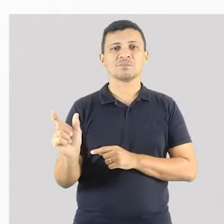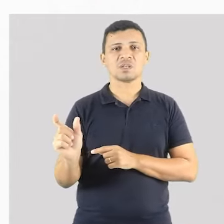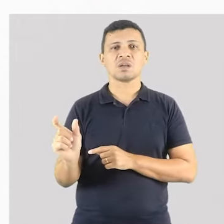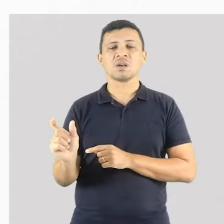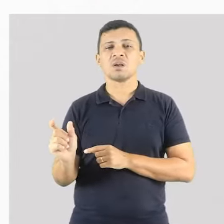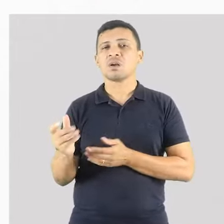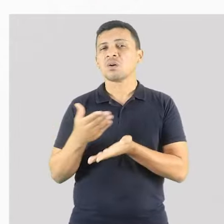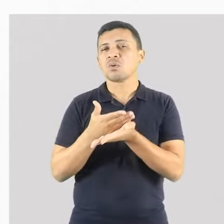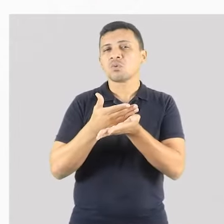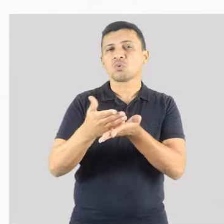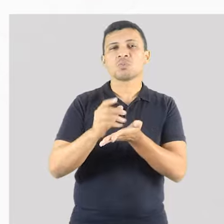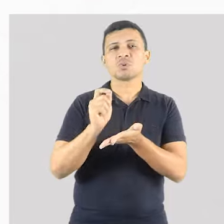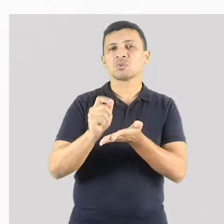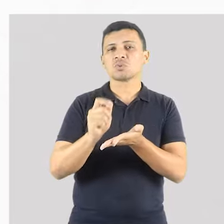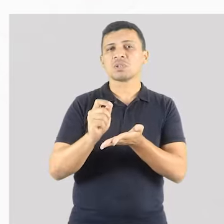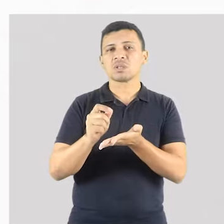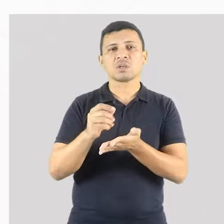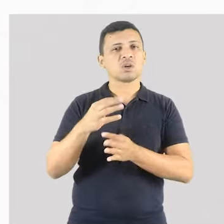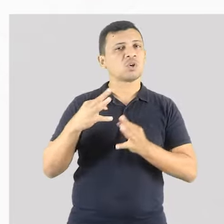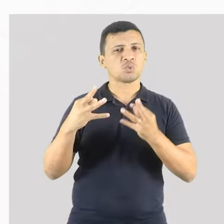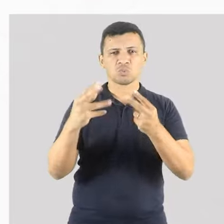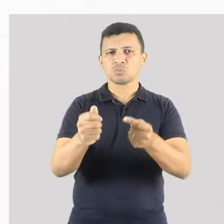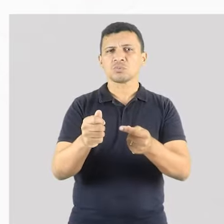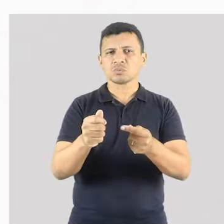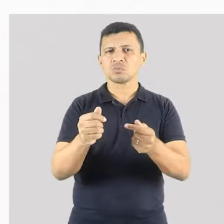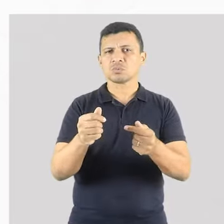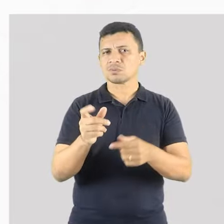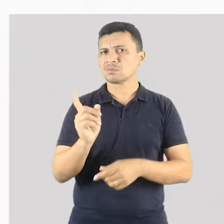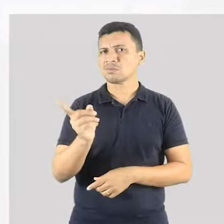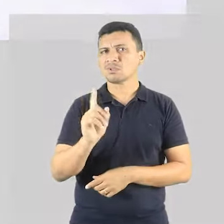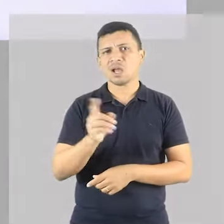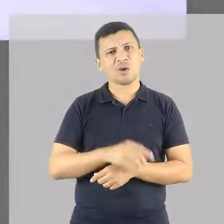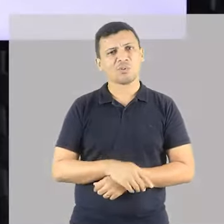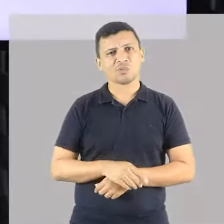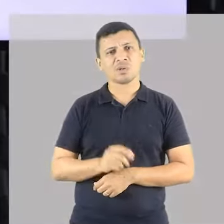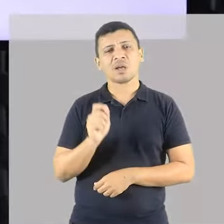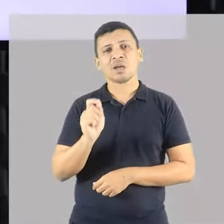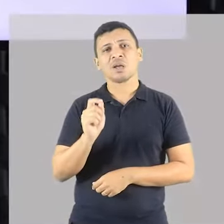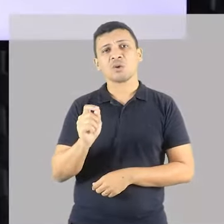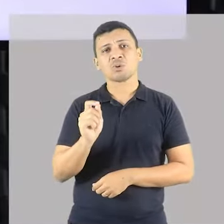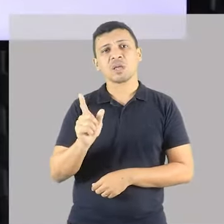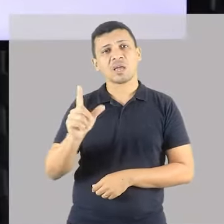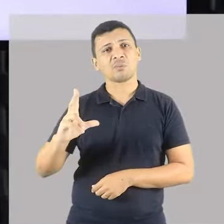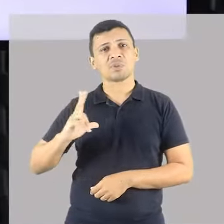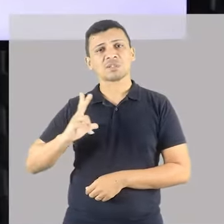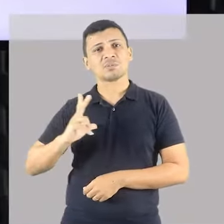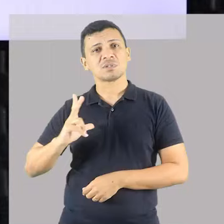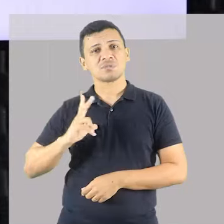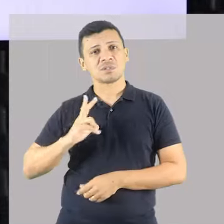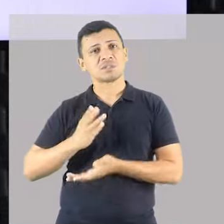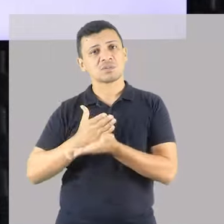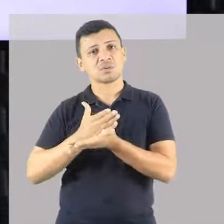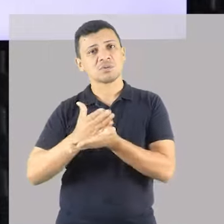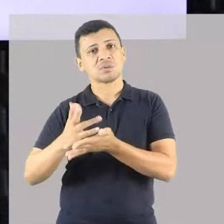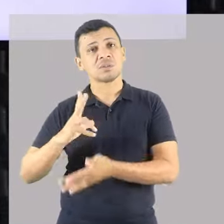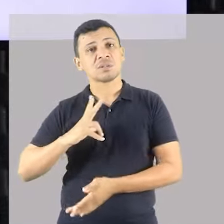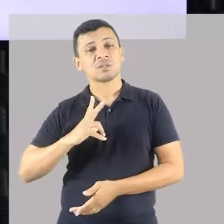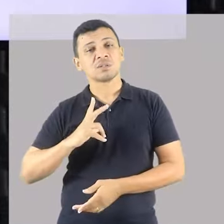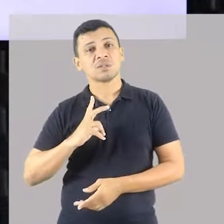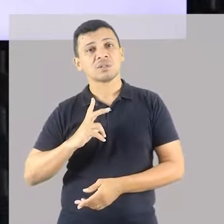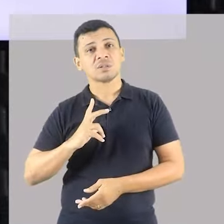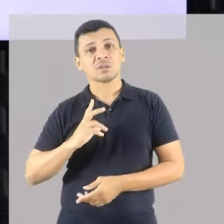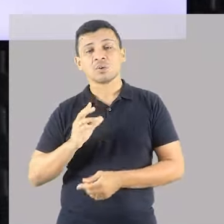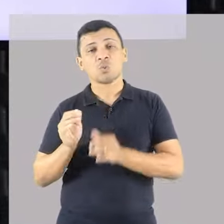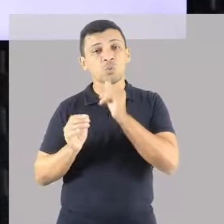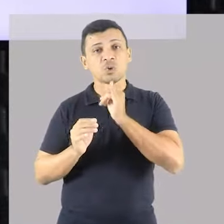introduz uma generalização pelo contrário introduz uma especificação ele especificou ele